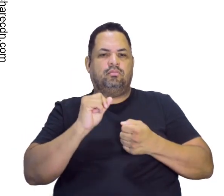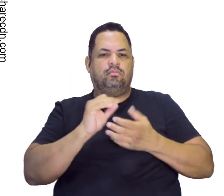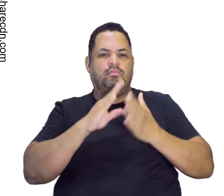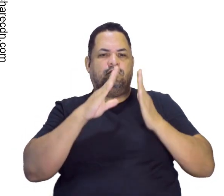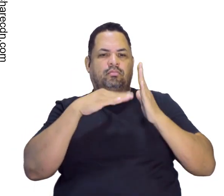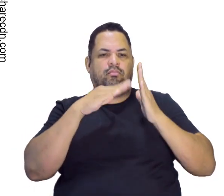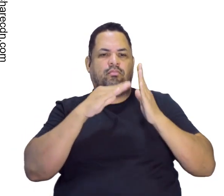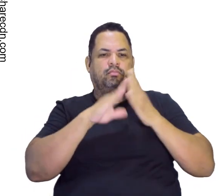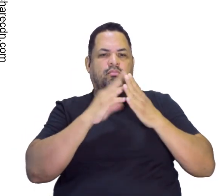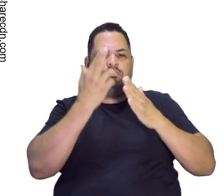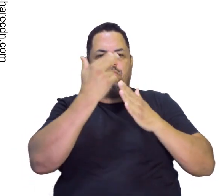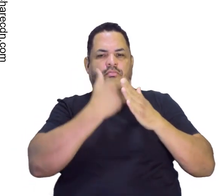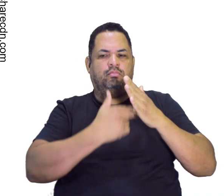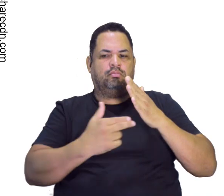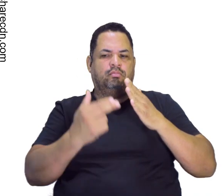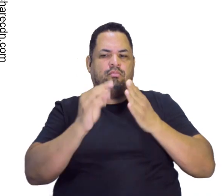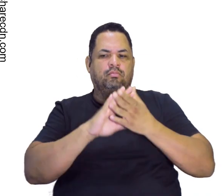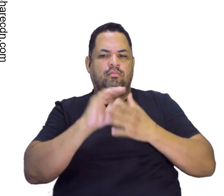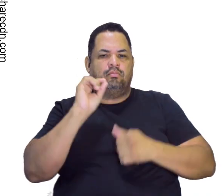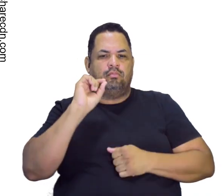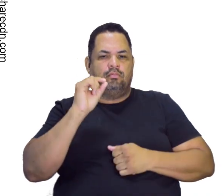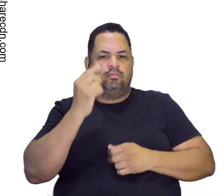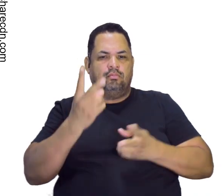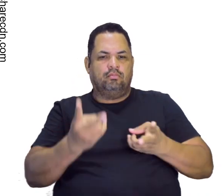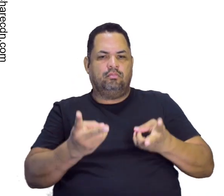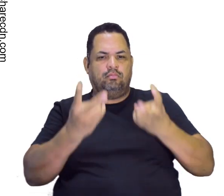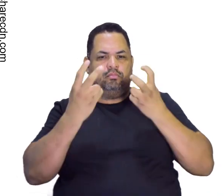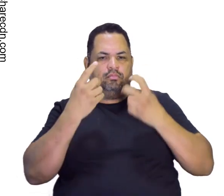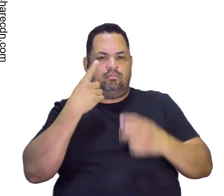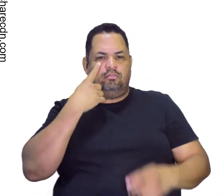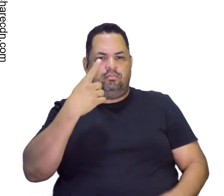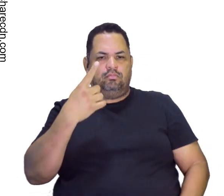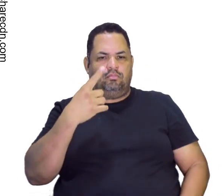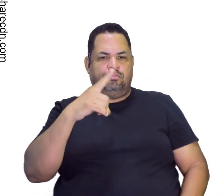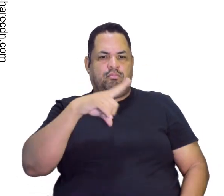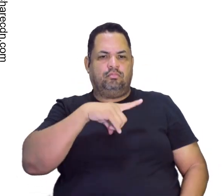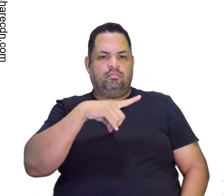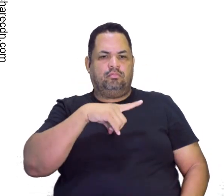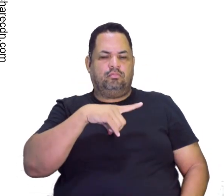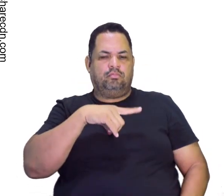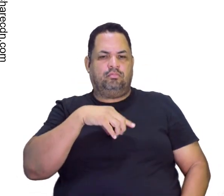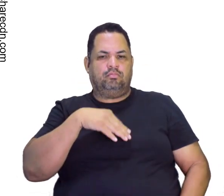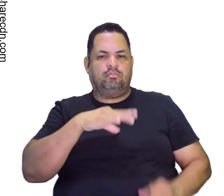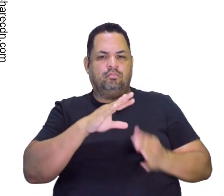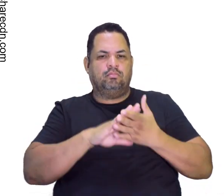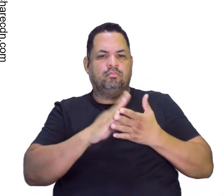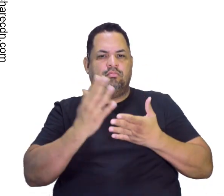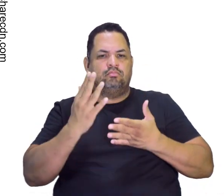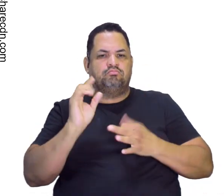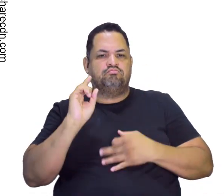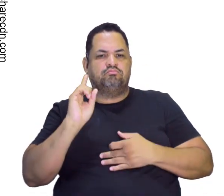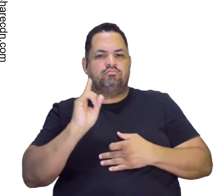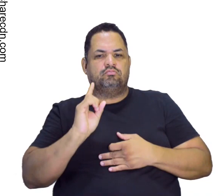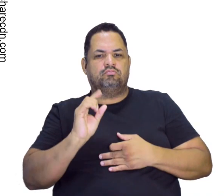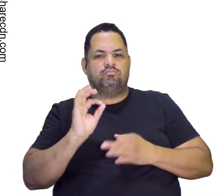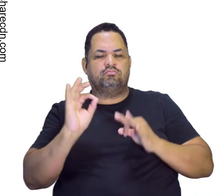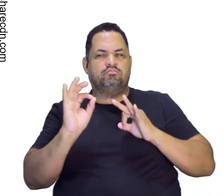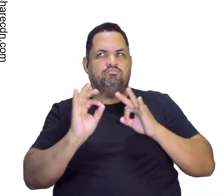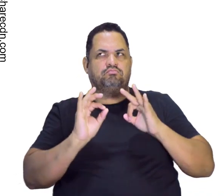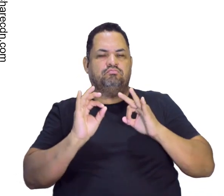e fez esse desenho baseado no que ela estava percebendo mas veja que tem o toque de não ser